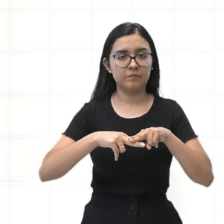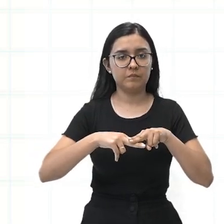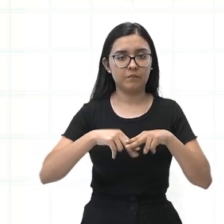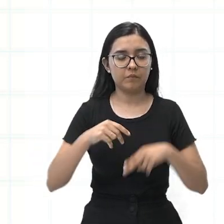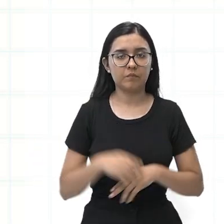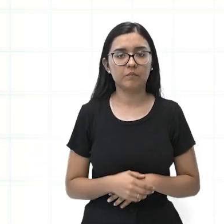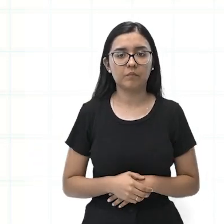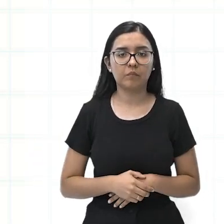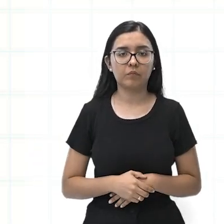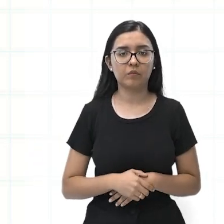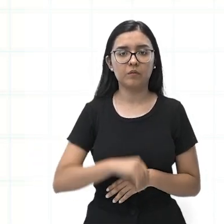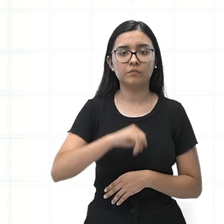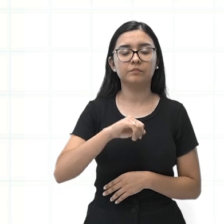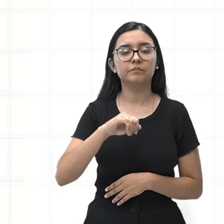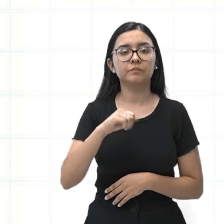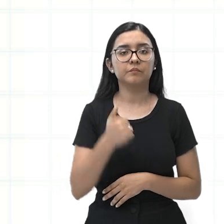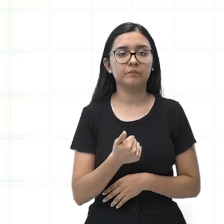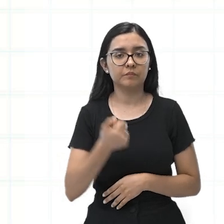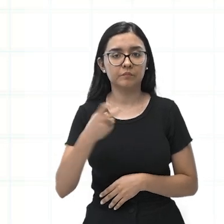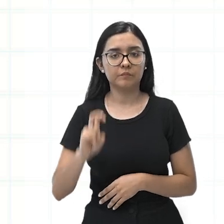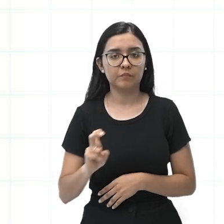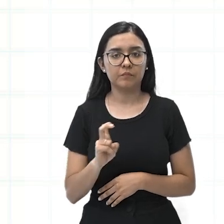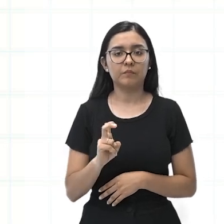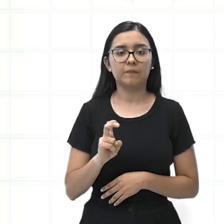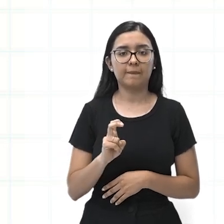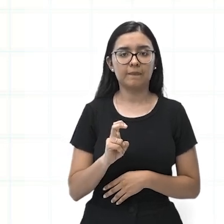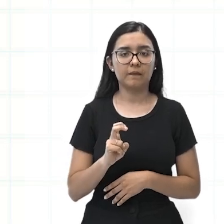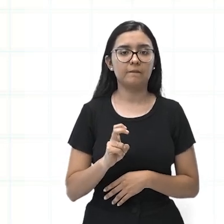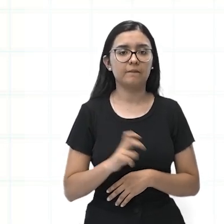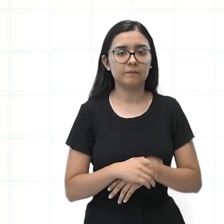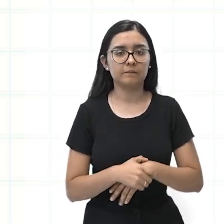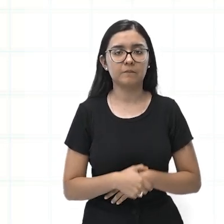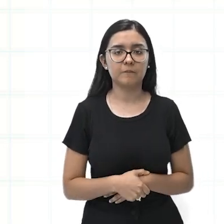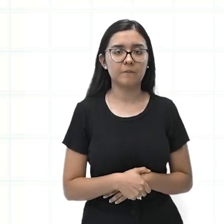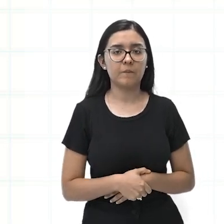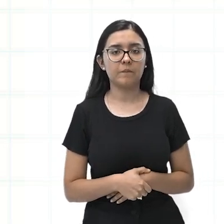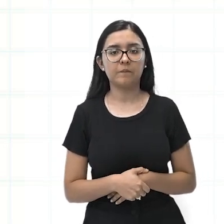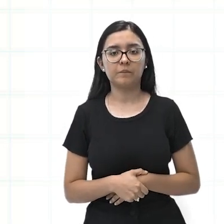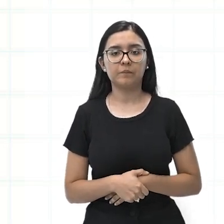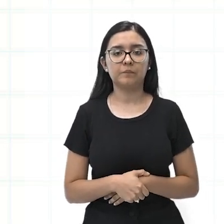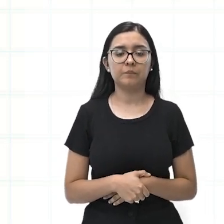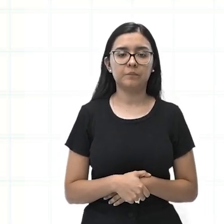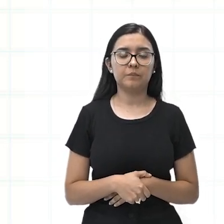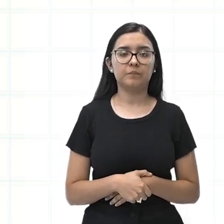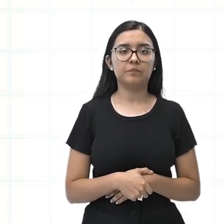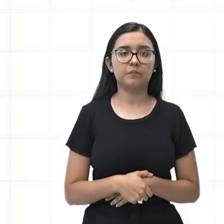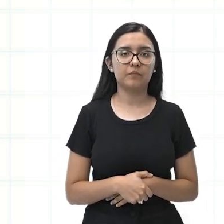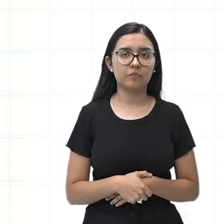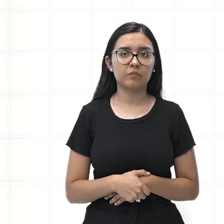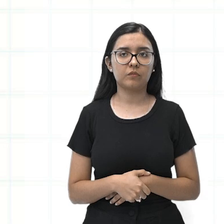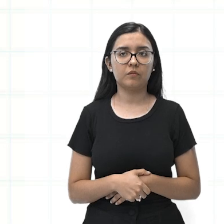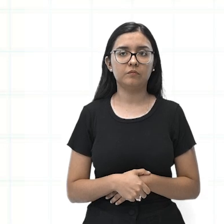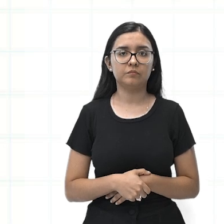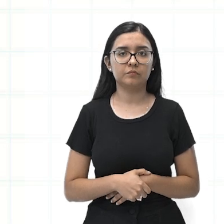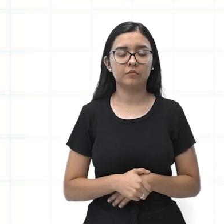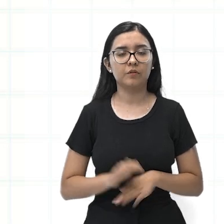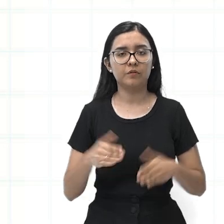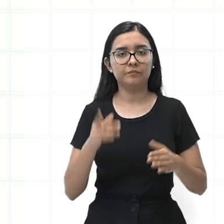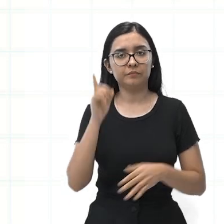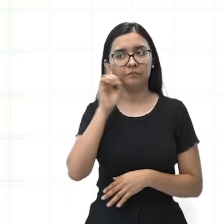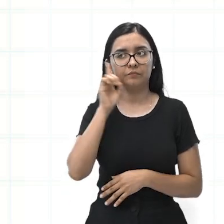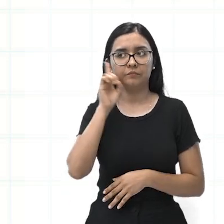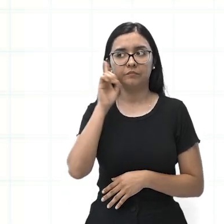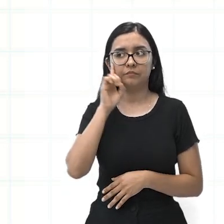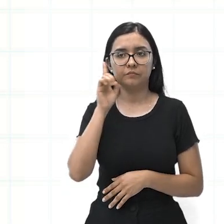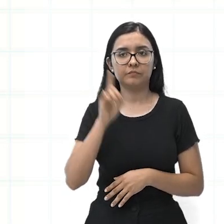15th. O 15º dia de junho, tá? Quando a gente fala em datas, e